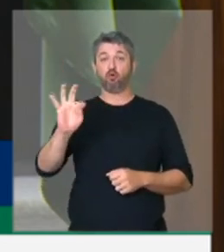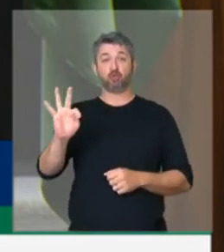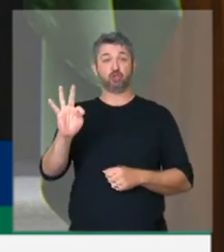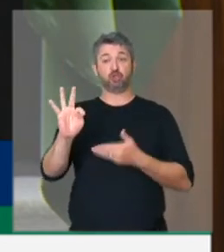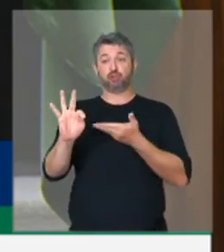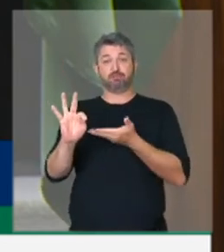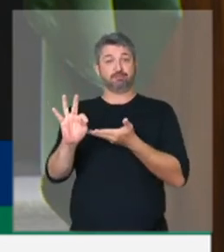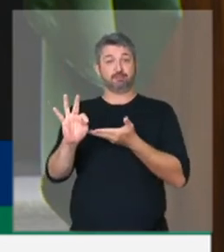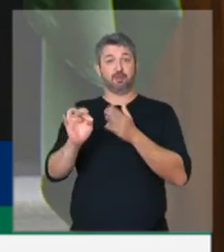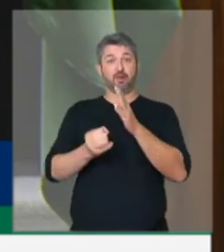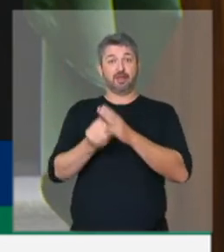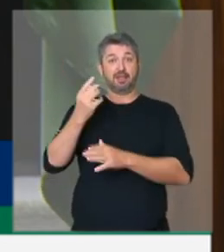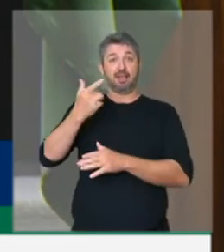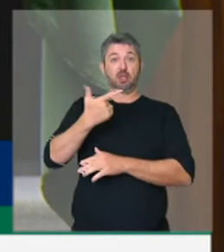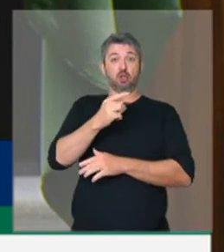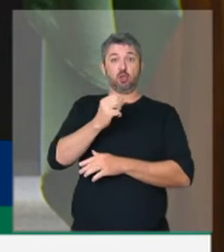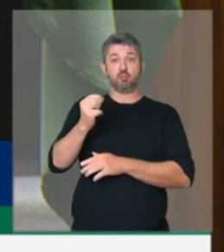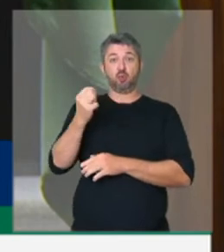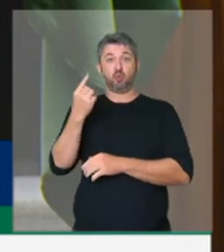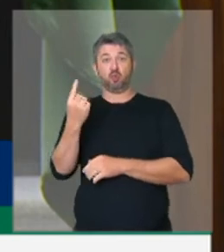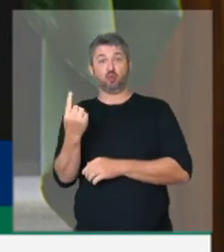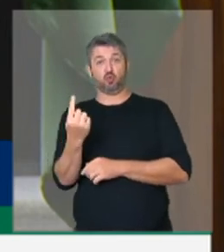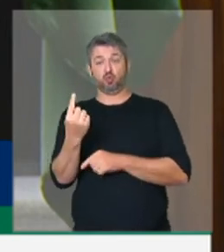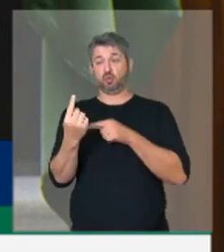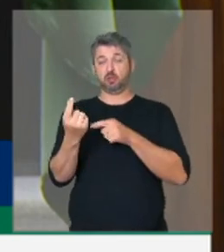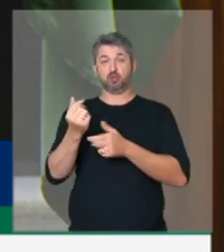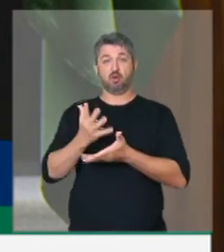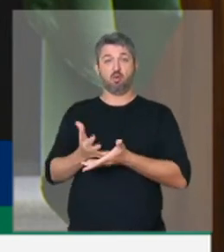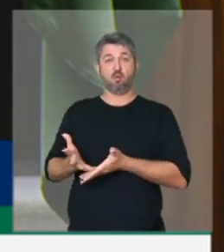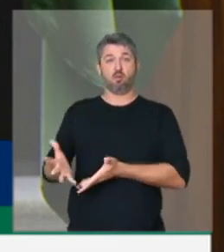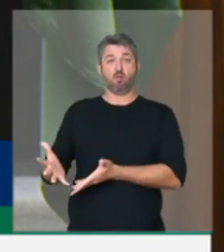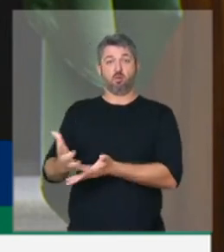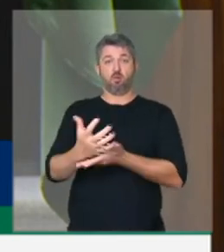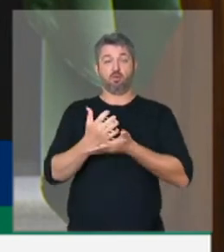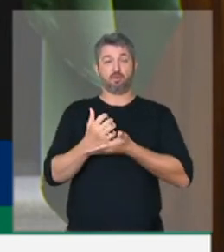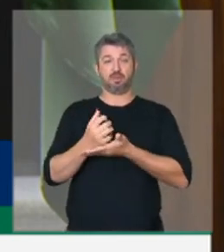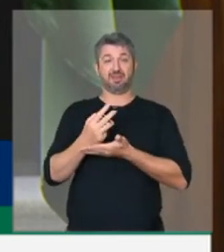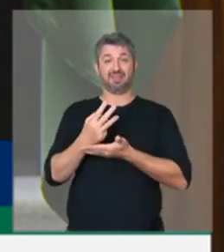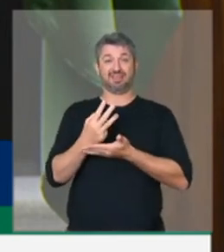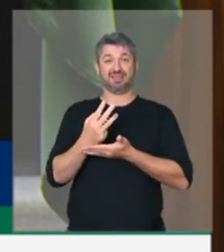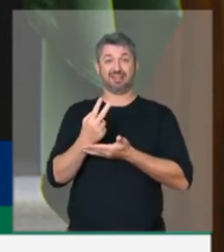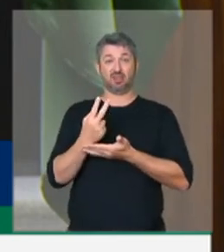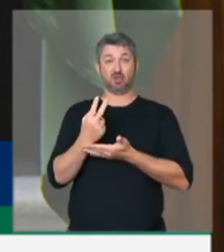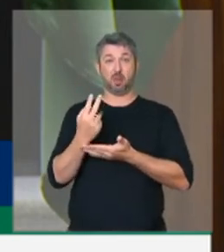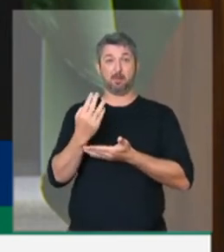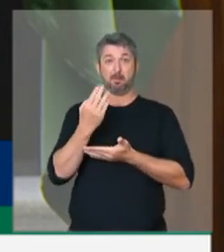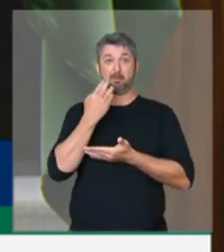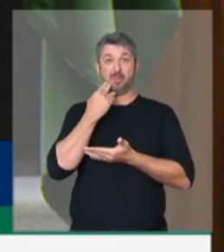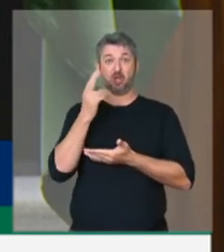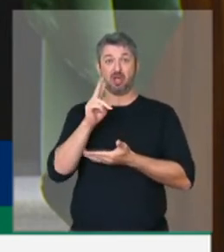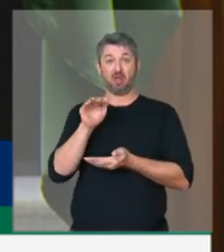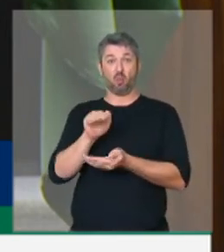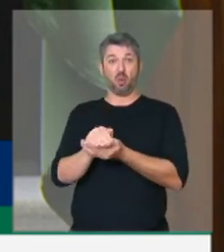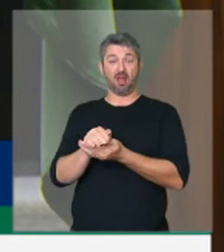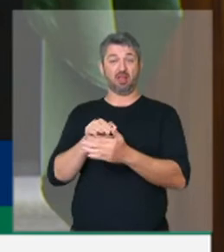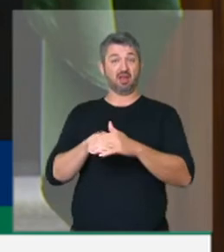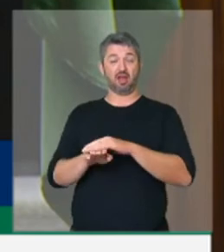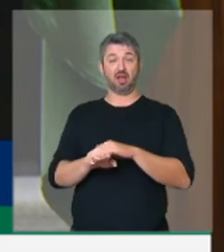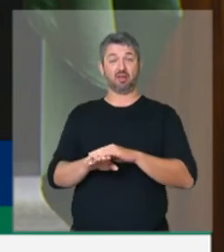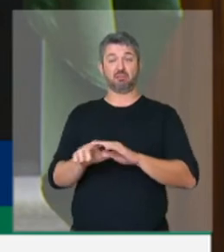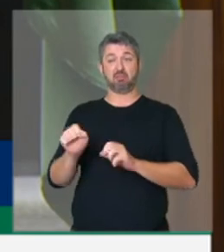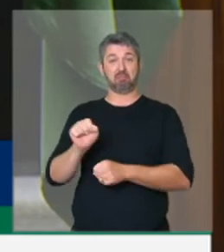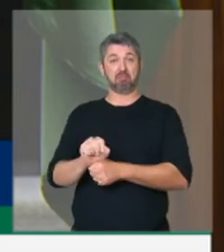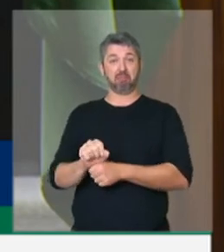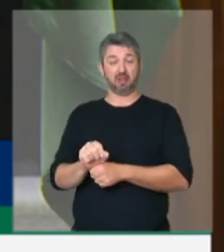desde que foi criado em 2001, reuniu cerca de mais de 32 bilhões de reais. Mas não foi a única